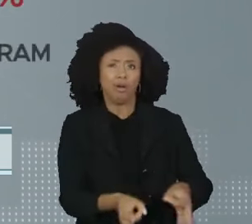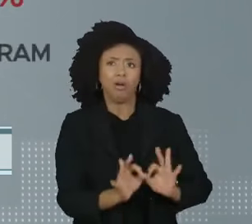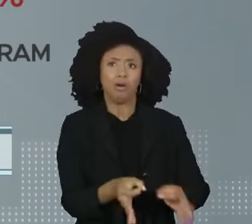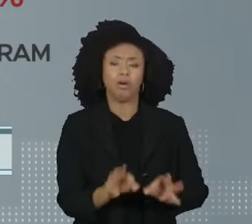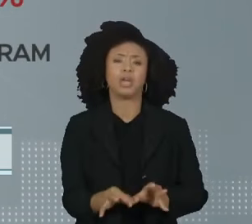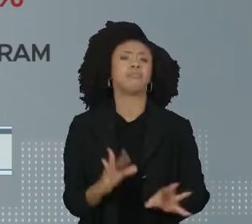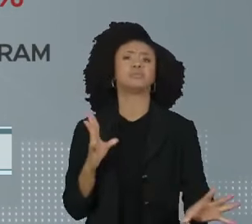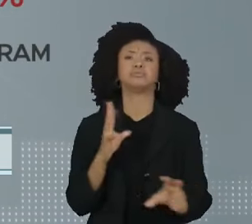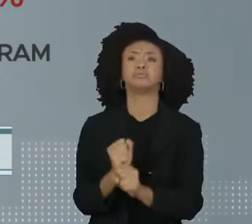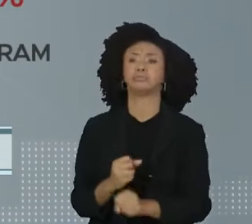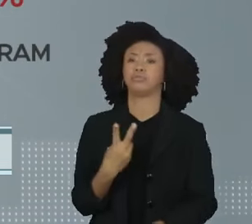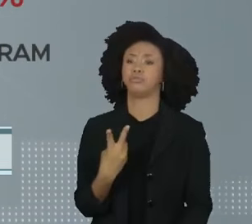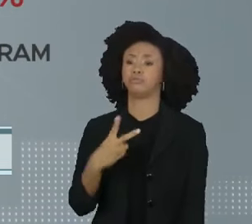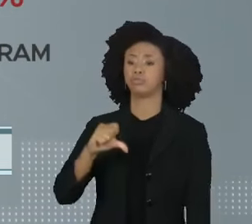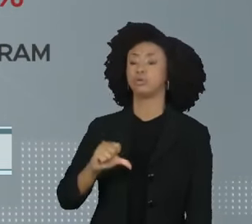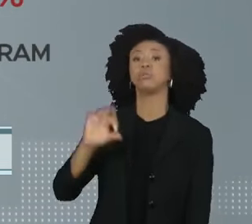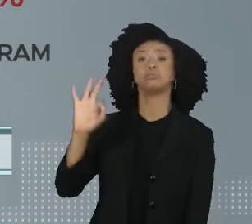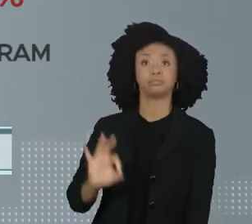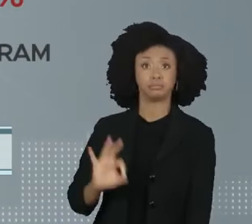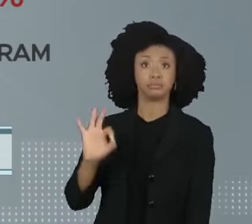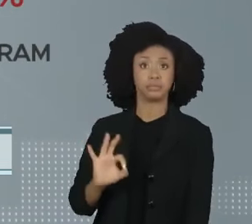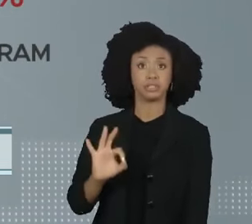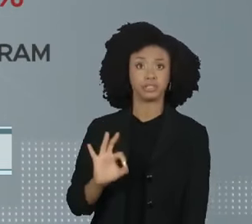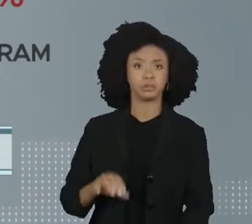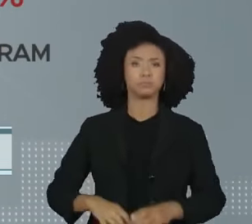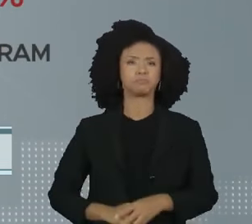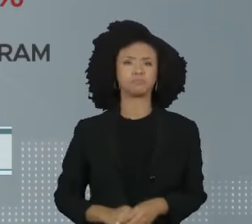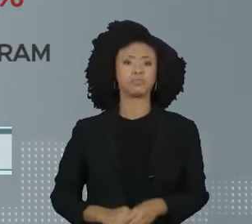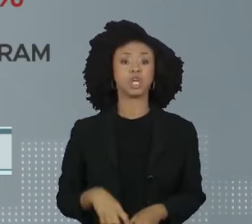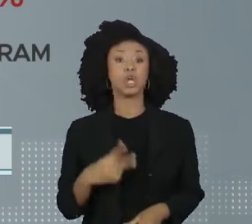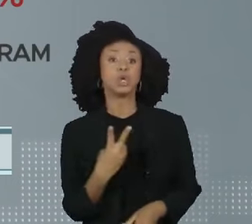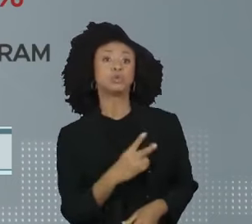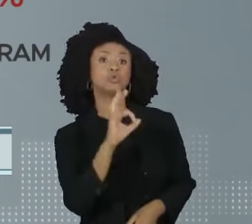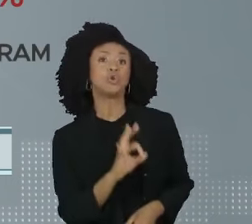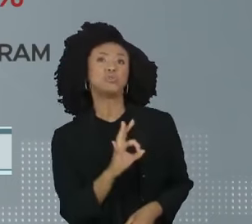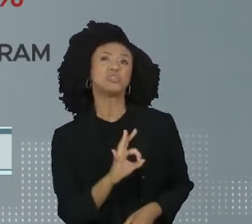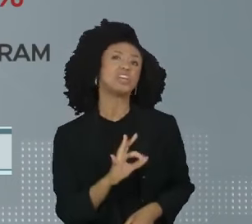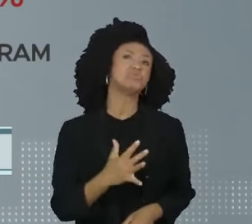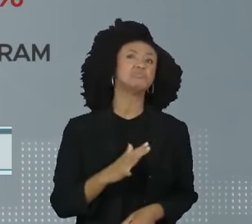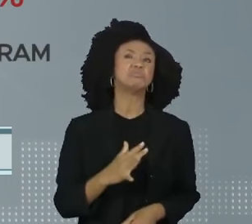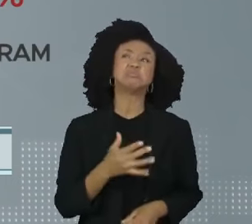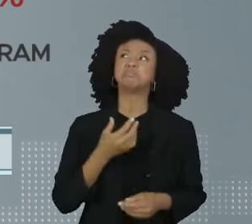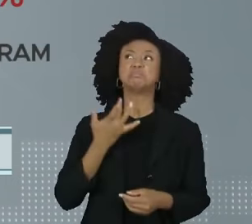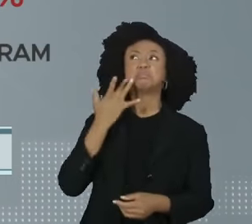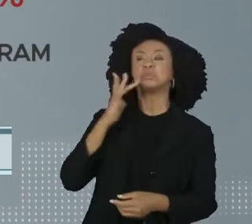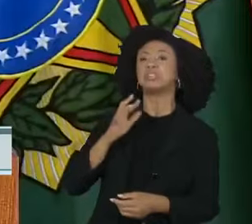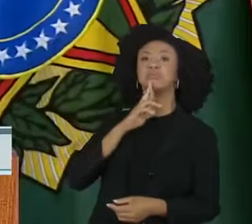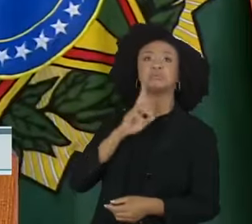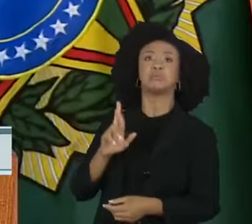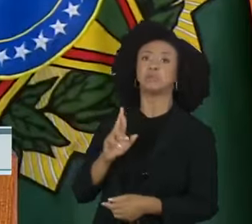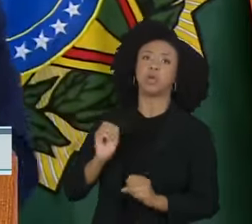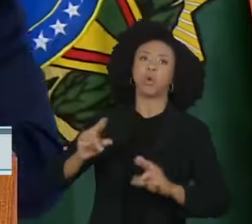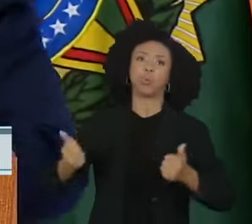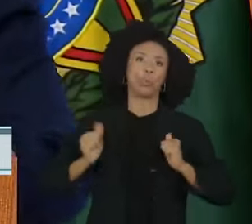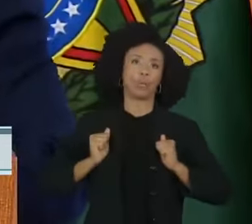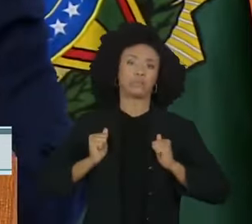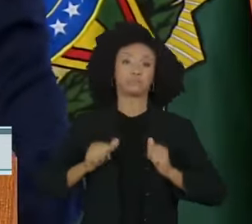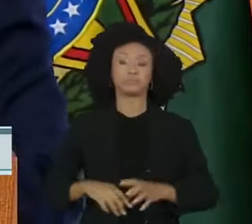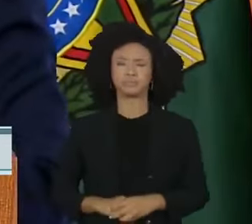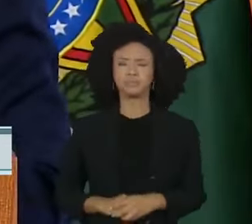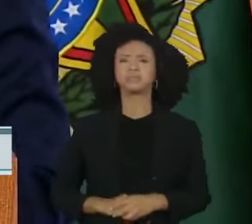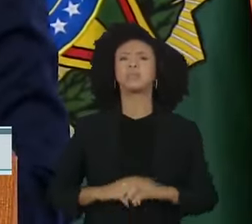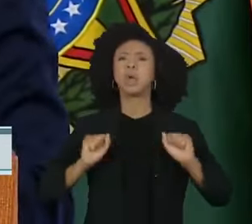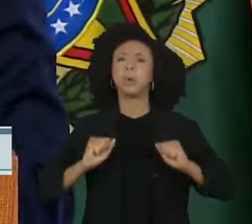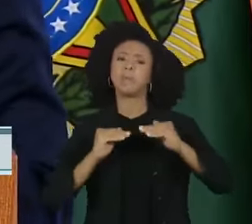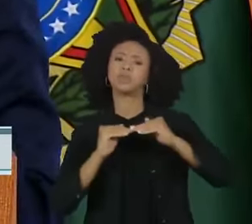governo como ruim ou péssimo 2% não souberam dizer ou não responderam a margem de erro é